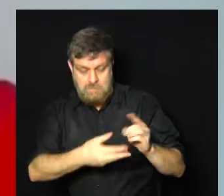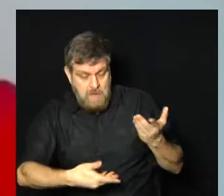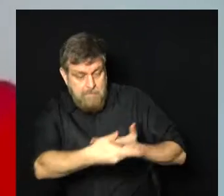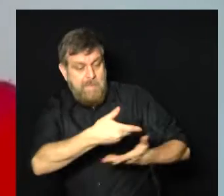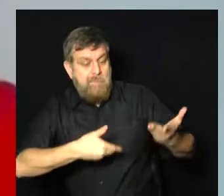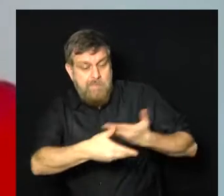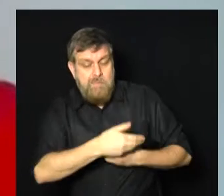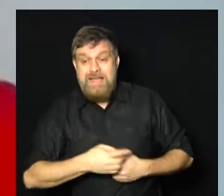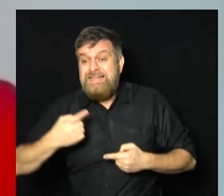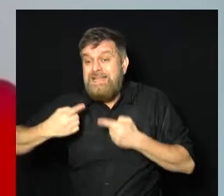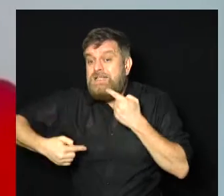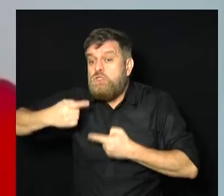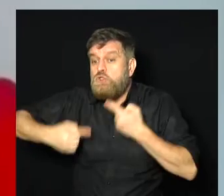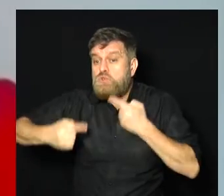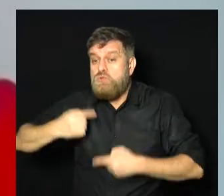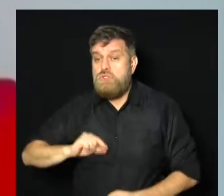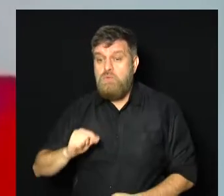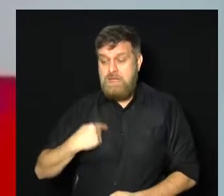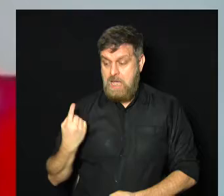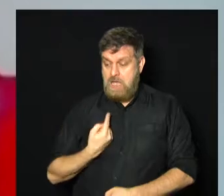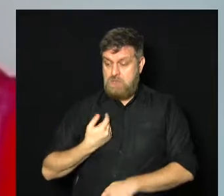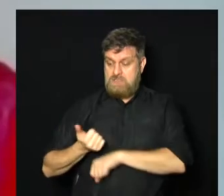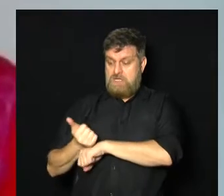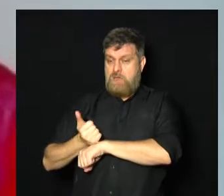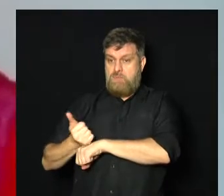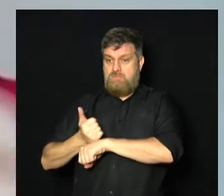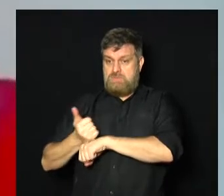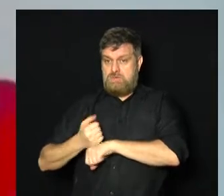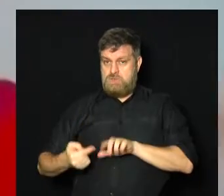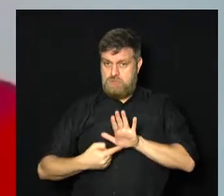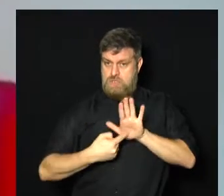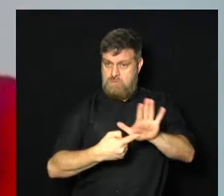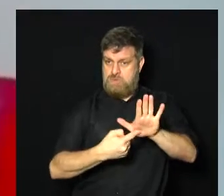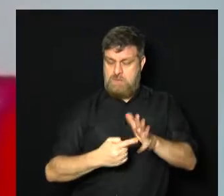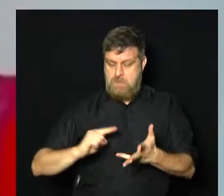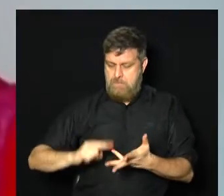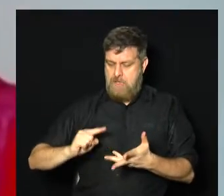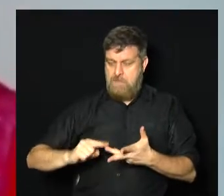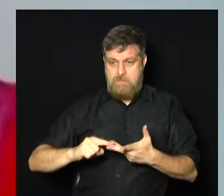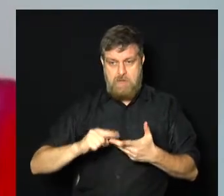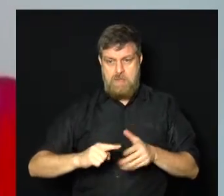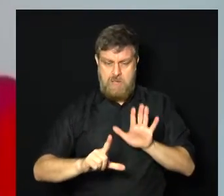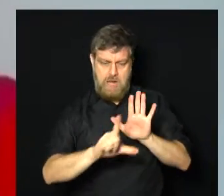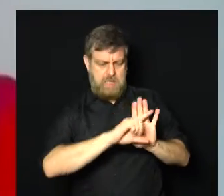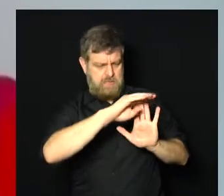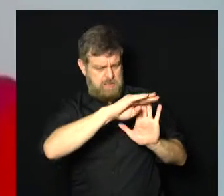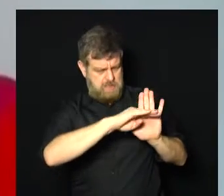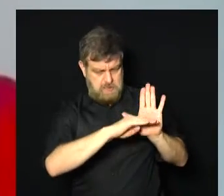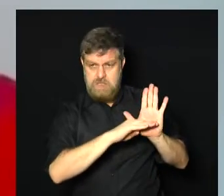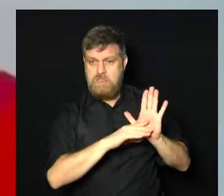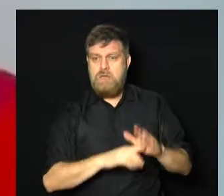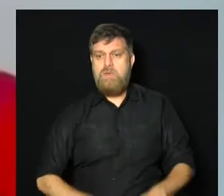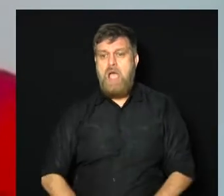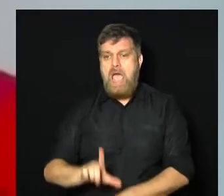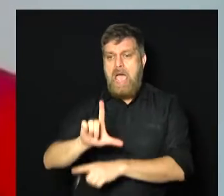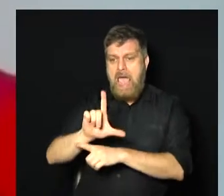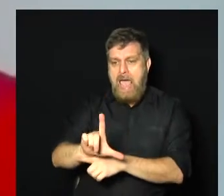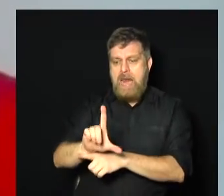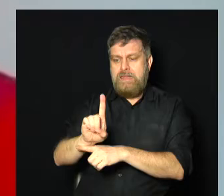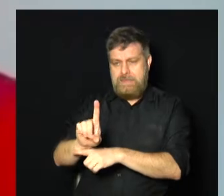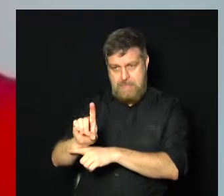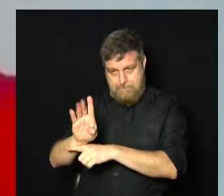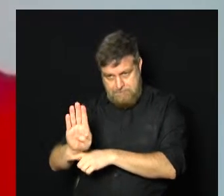para discutir a formulação da carreira. E naquele momento nós apresentamos os nossos argumentos legais, que estão de acordo com a LDB, e os nossos